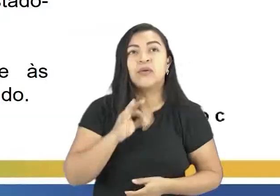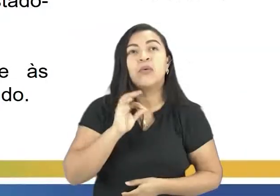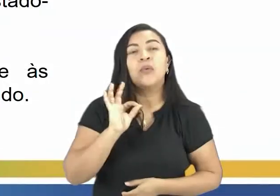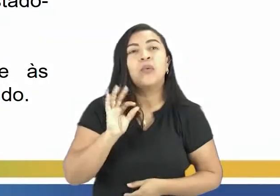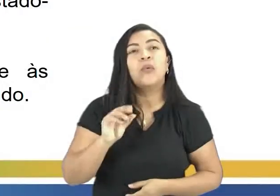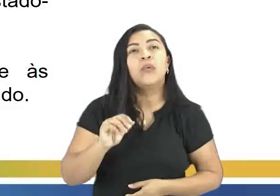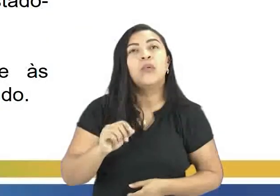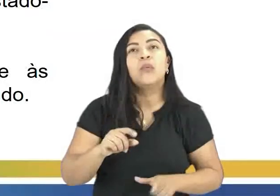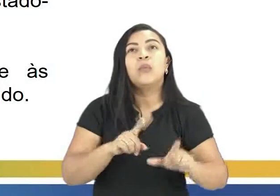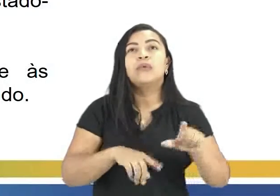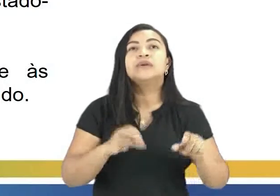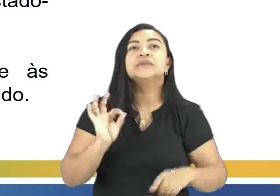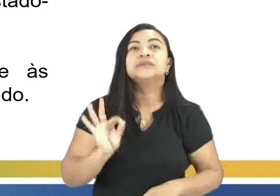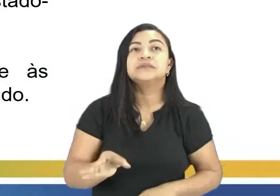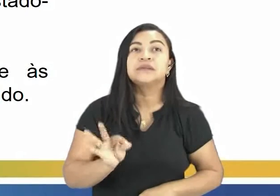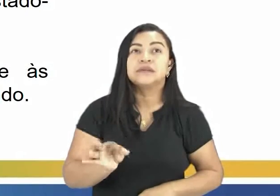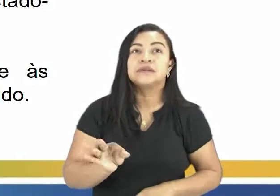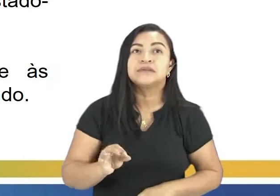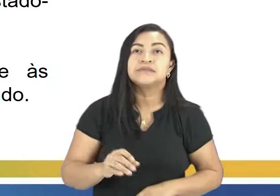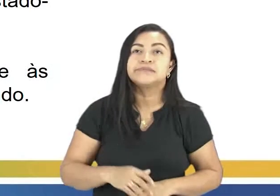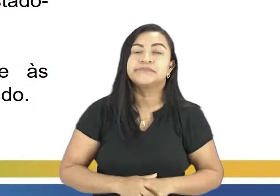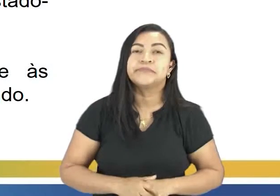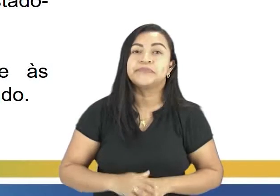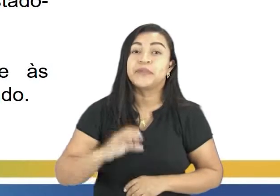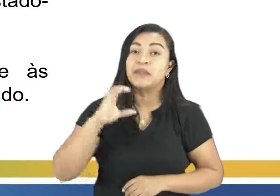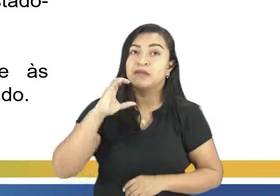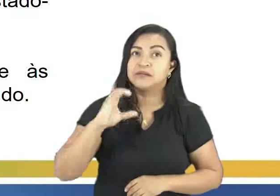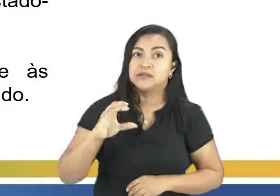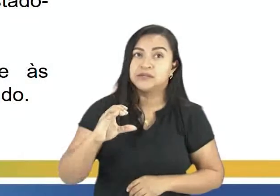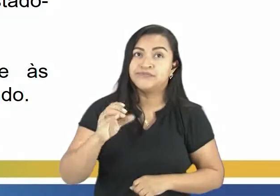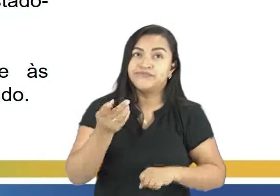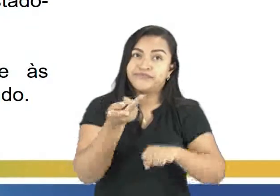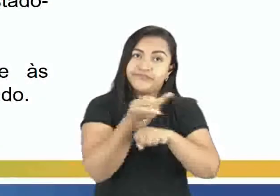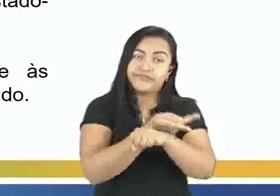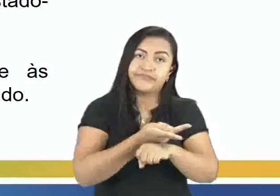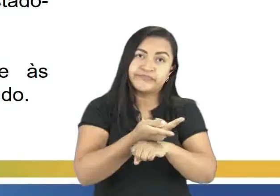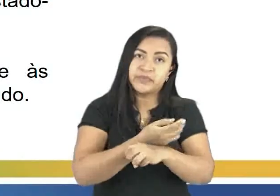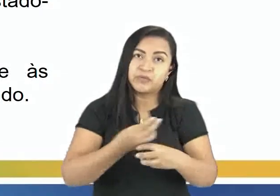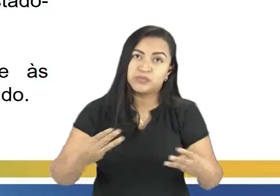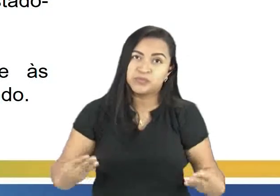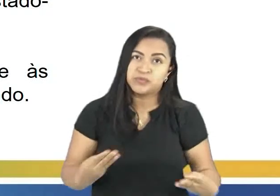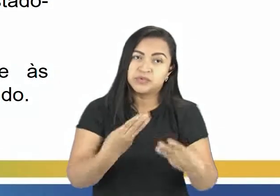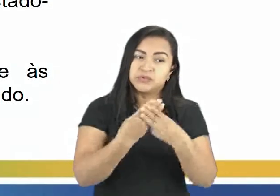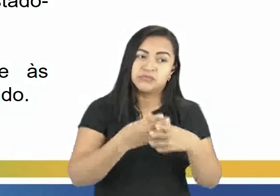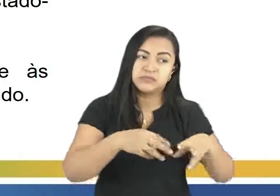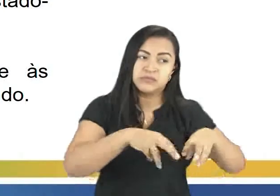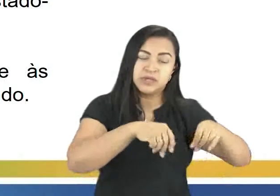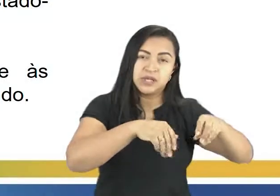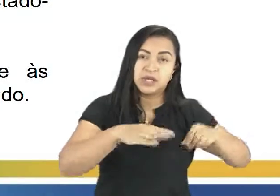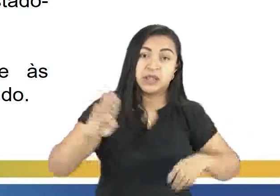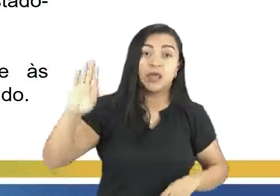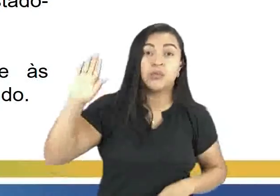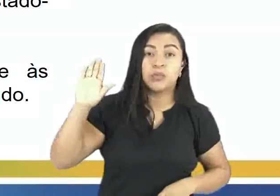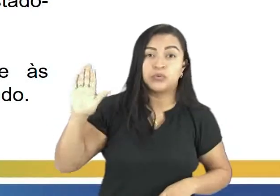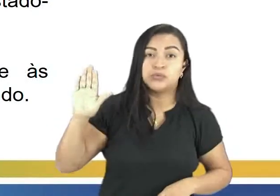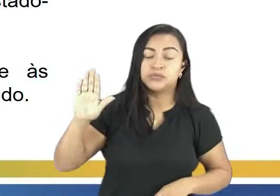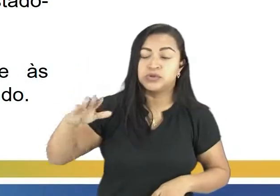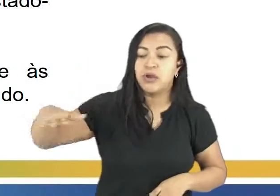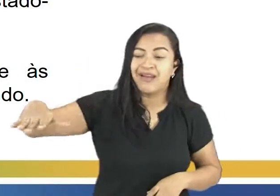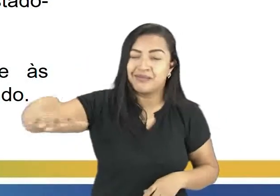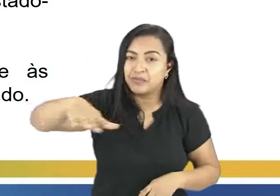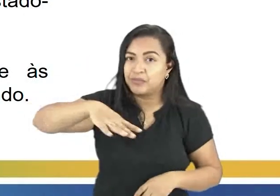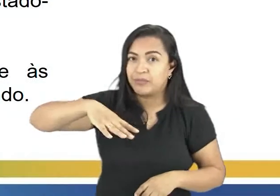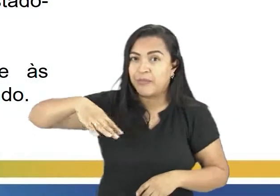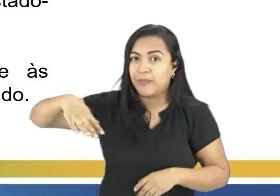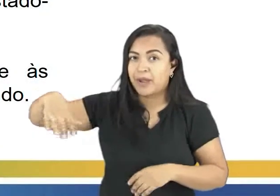resposta. Observe que a letra C, ela fala o seguinte: a busca dos judeus pela terra prometida, nos arredores de Jerusalém, com